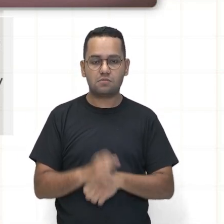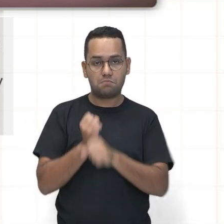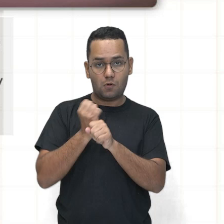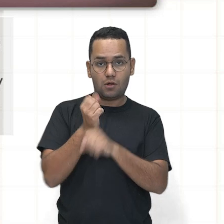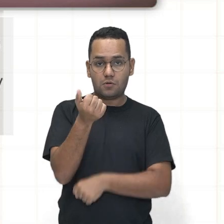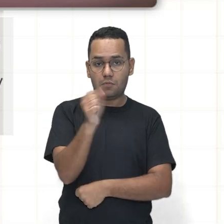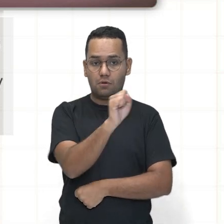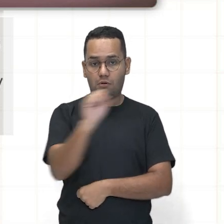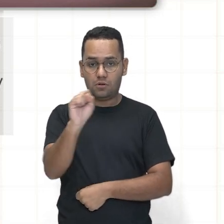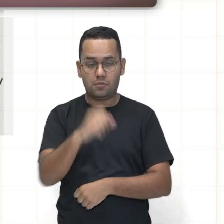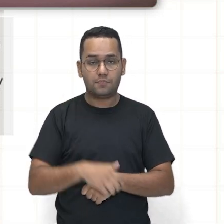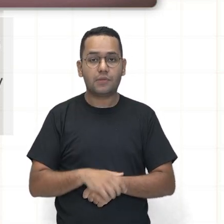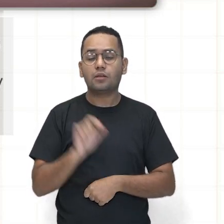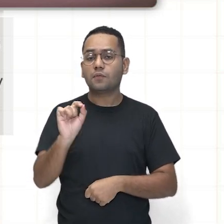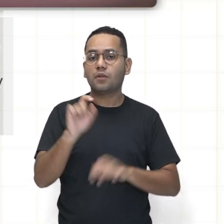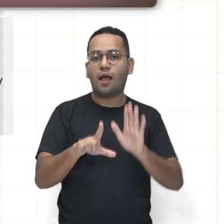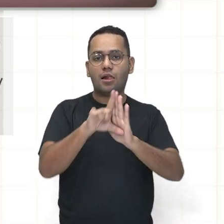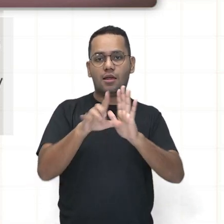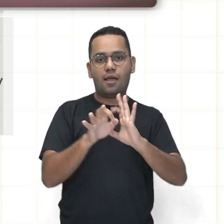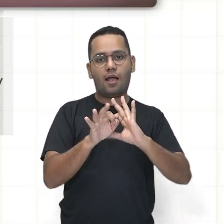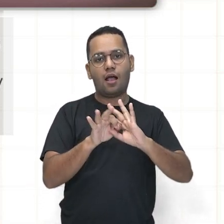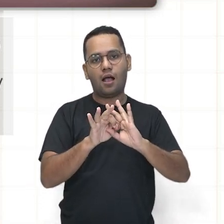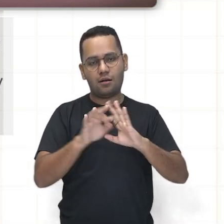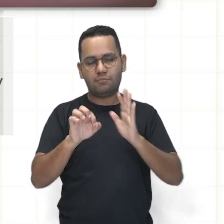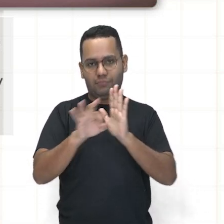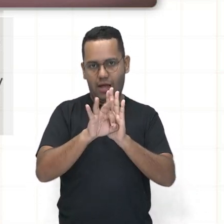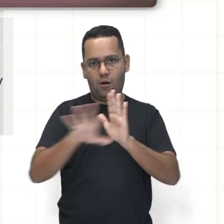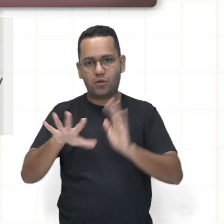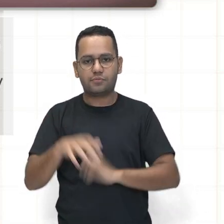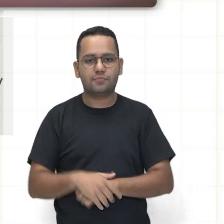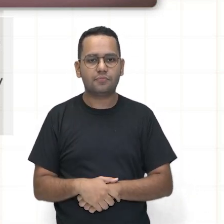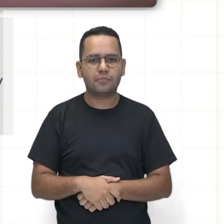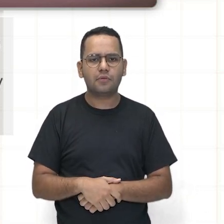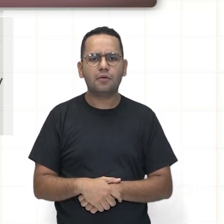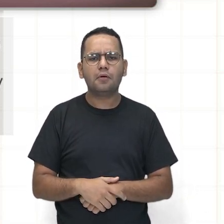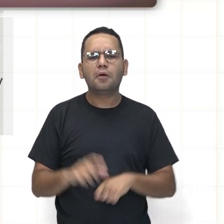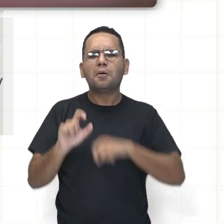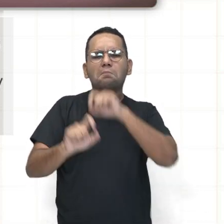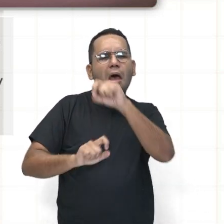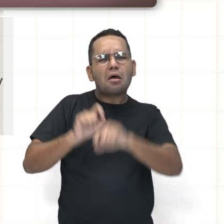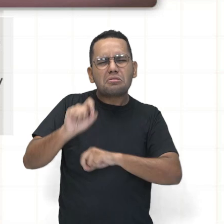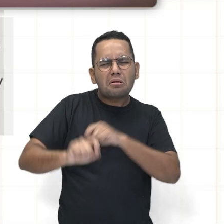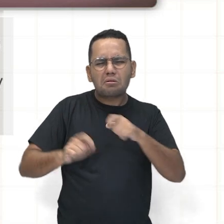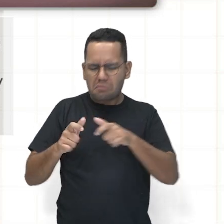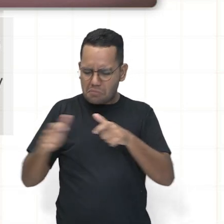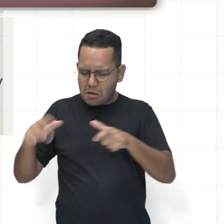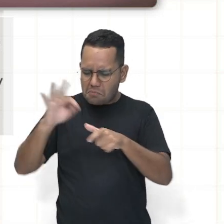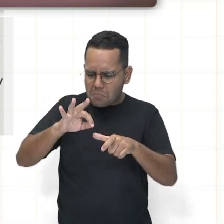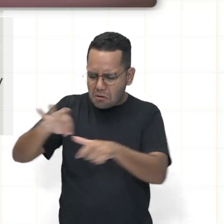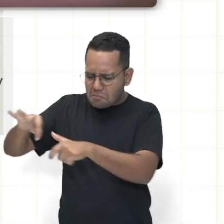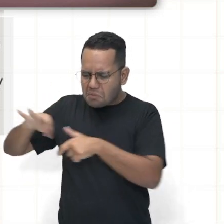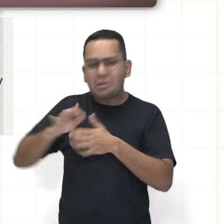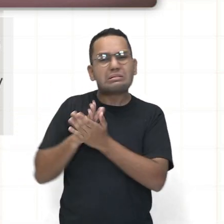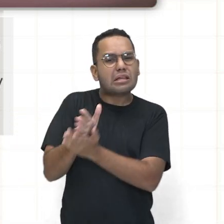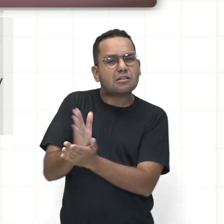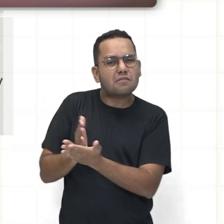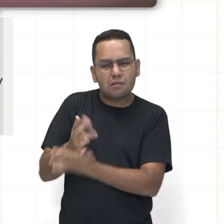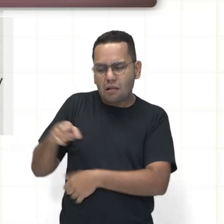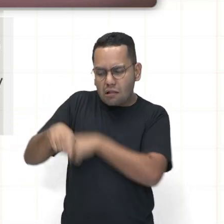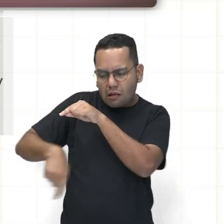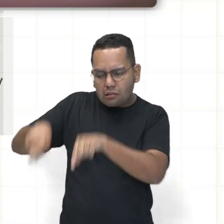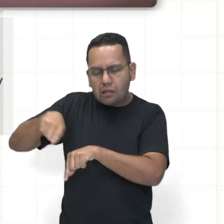1888, com a Lei Áurea, vai gerar grande insatisfação entre os latifundiários. Quando se fala nessa